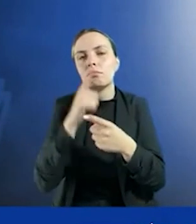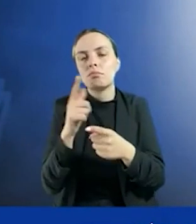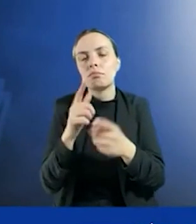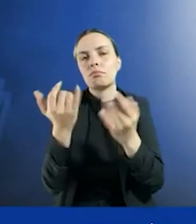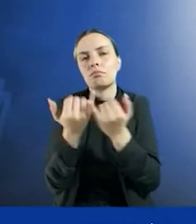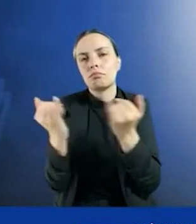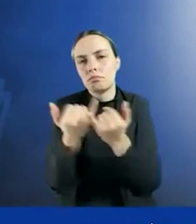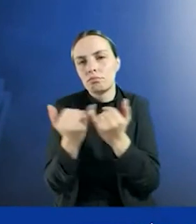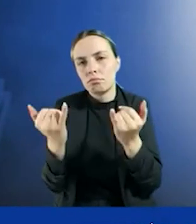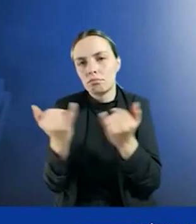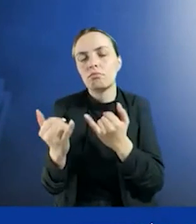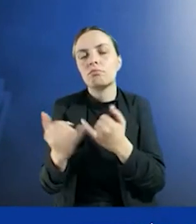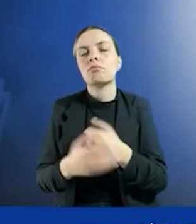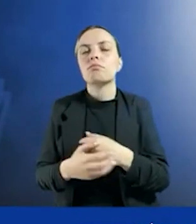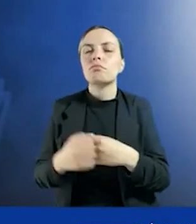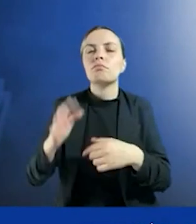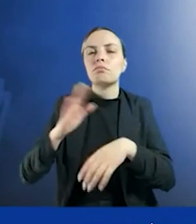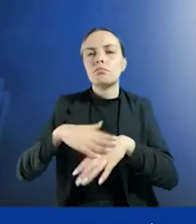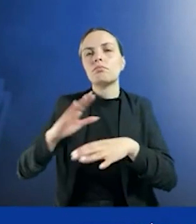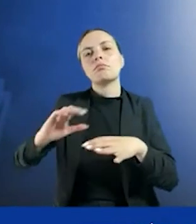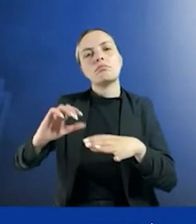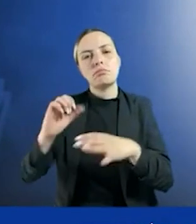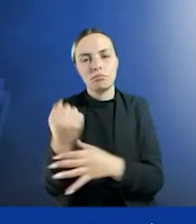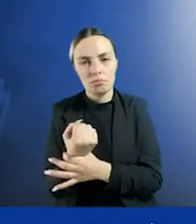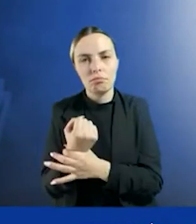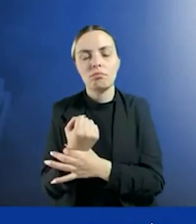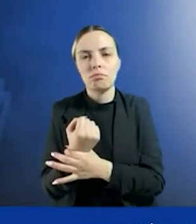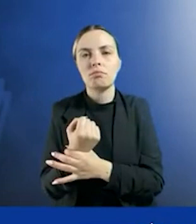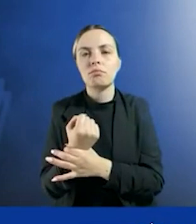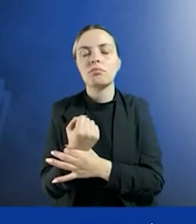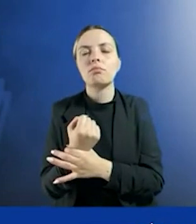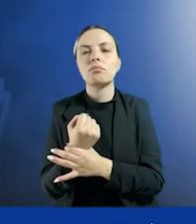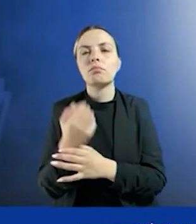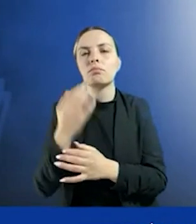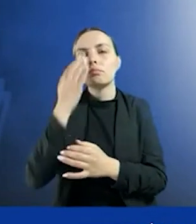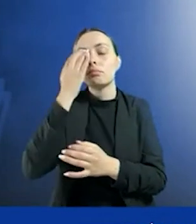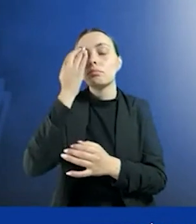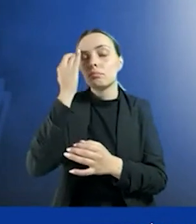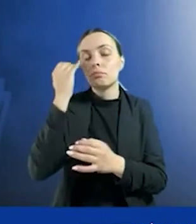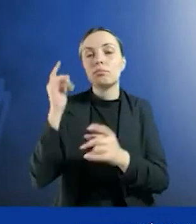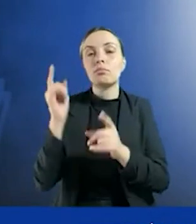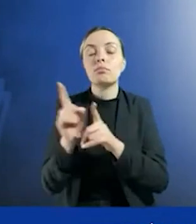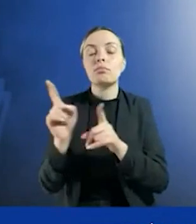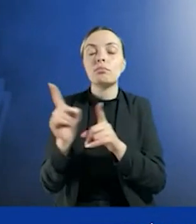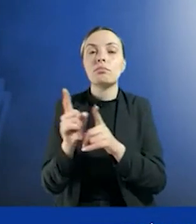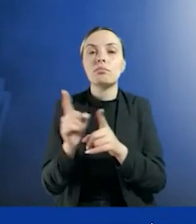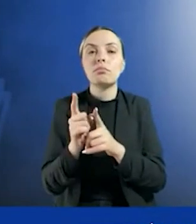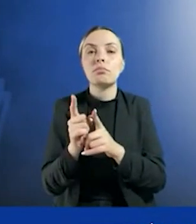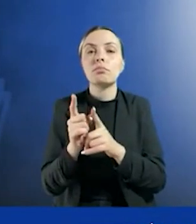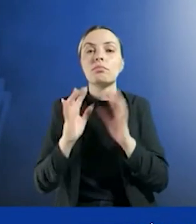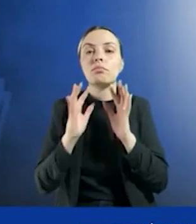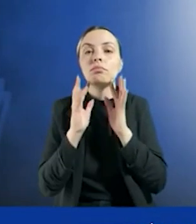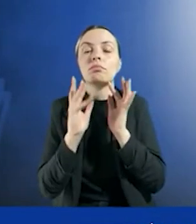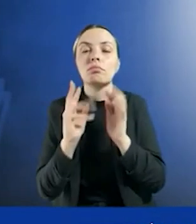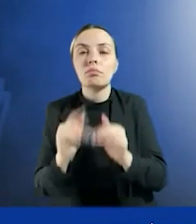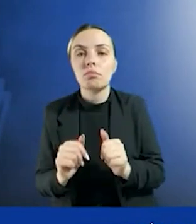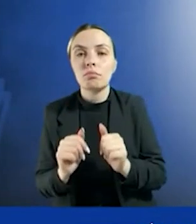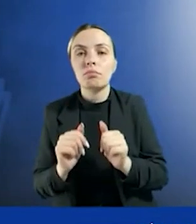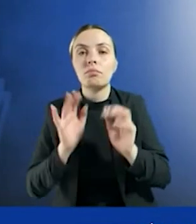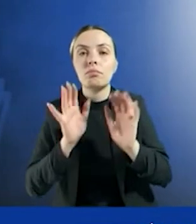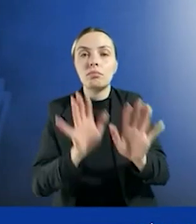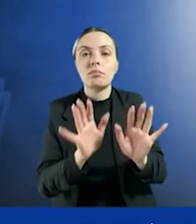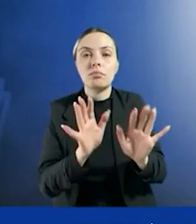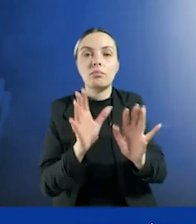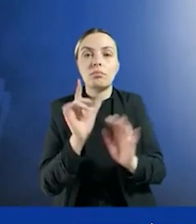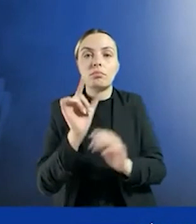de segurança energética e a terminação intensiva, então animais que ficam menos tempo a pasto,